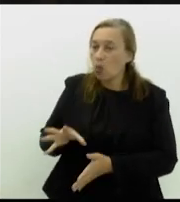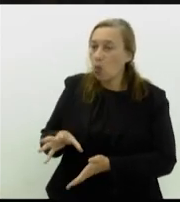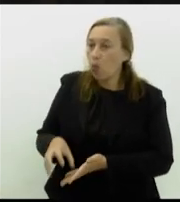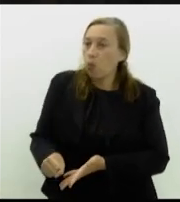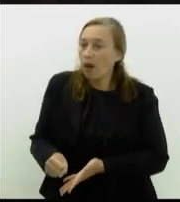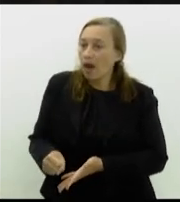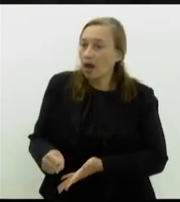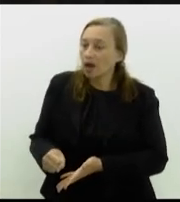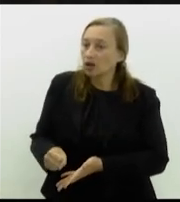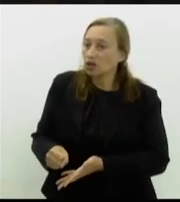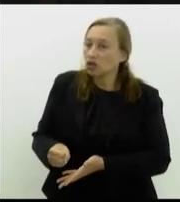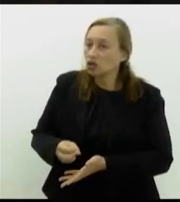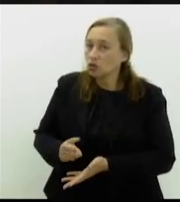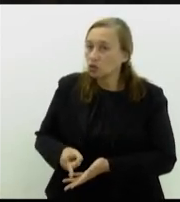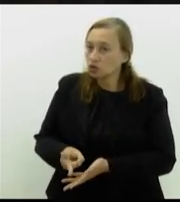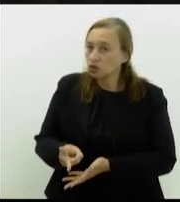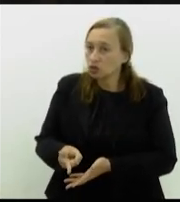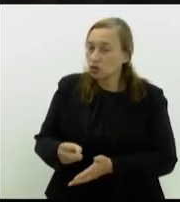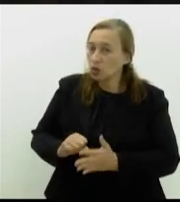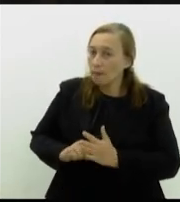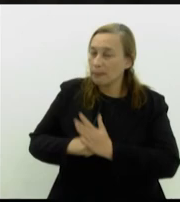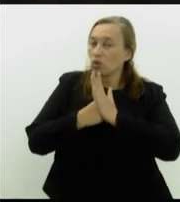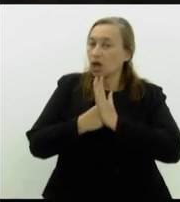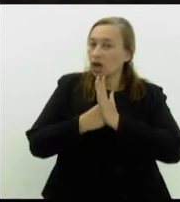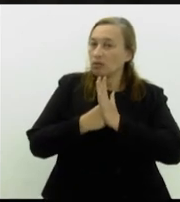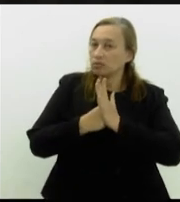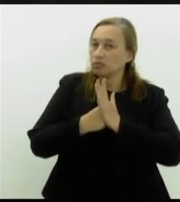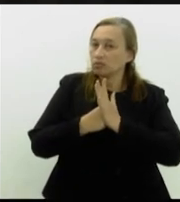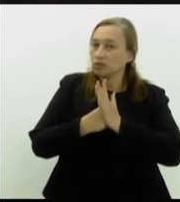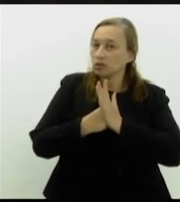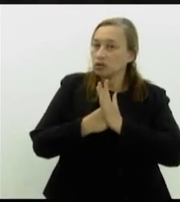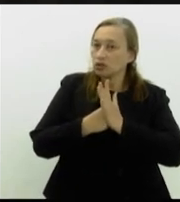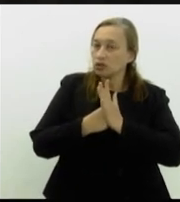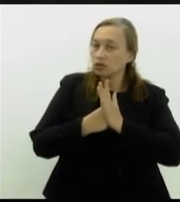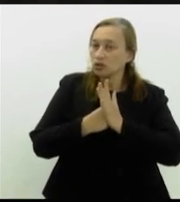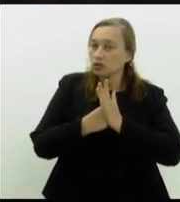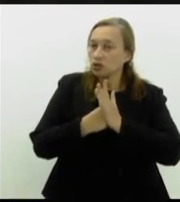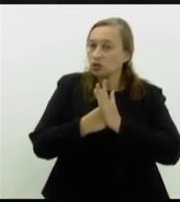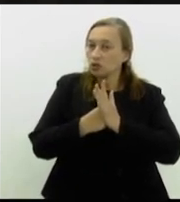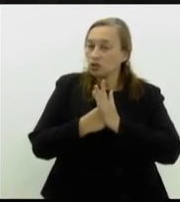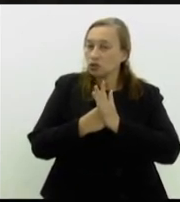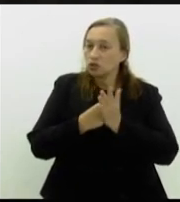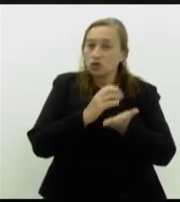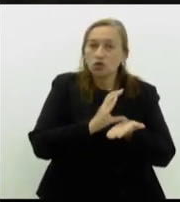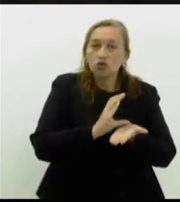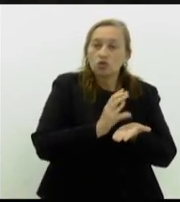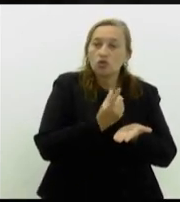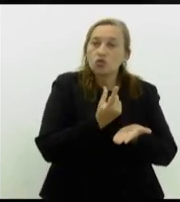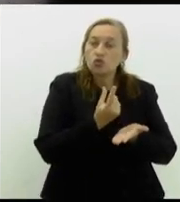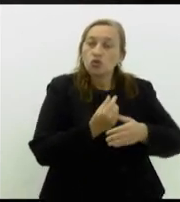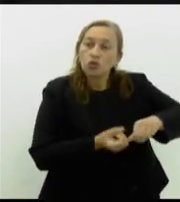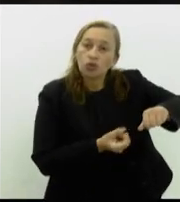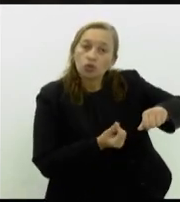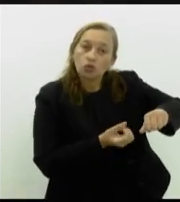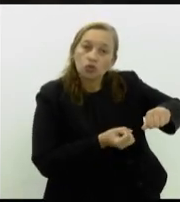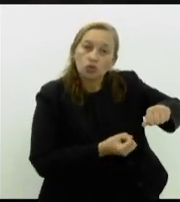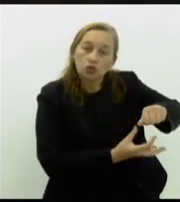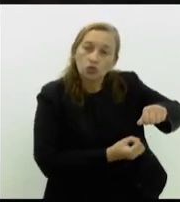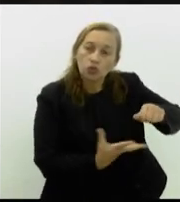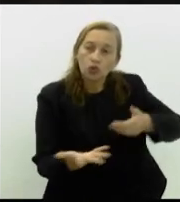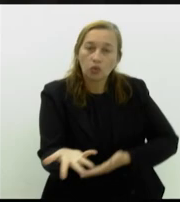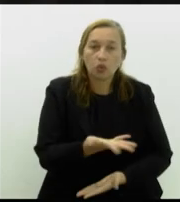e contingencia, isto é, bloqueia as receitas dos fundos de royalties de